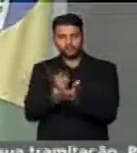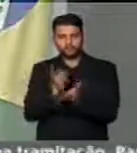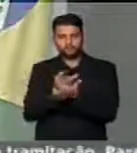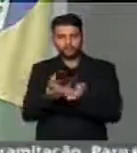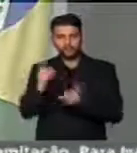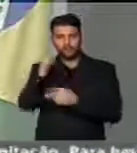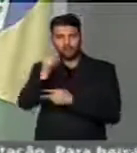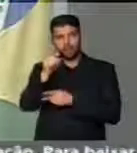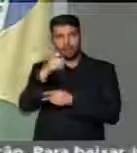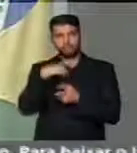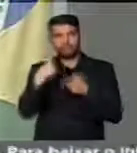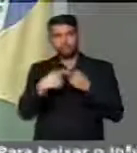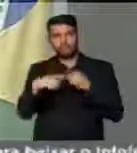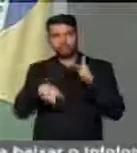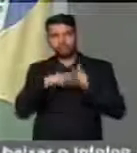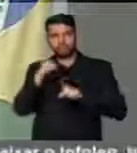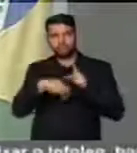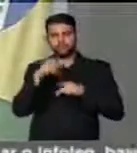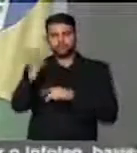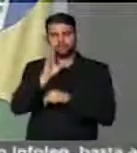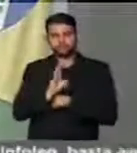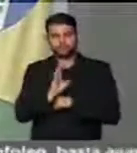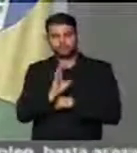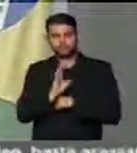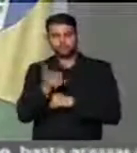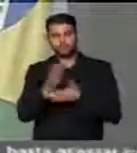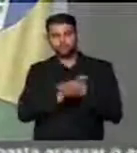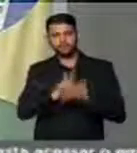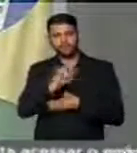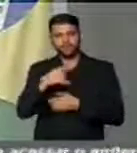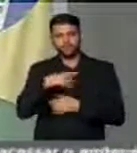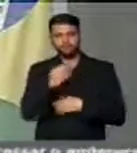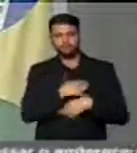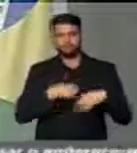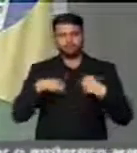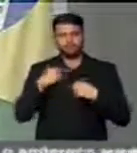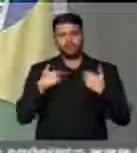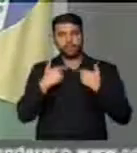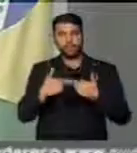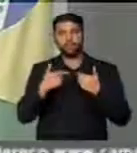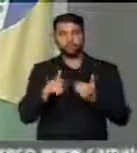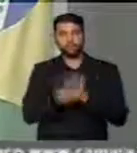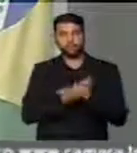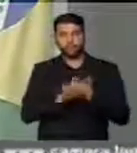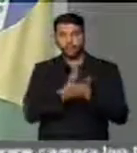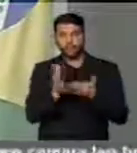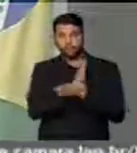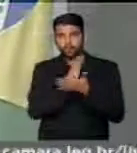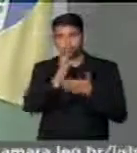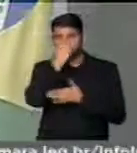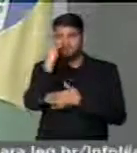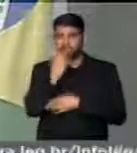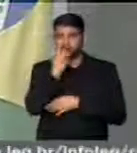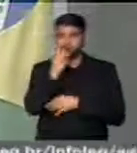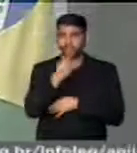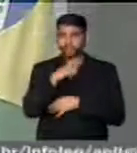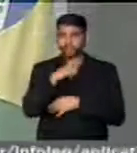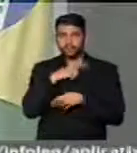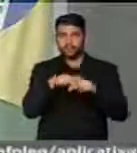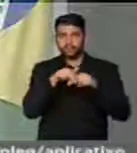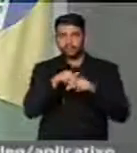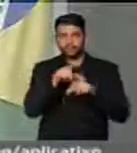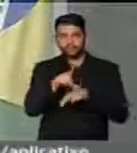continua. Porque a população brasileira não vai desistir dessa luta. Se alguns acham que com